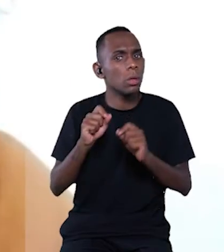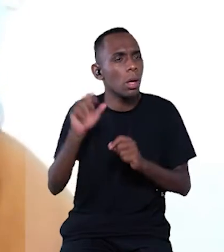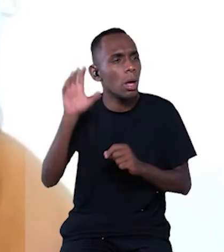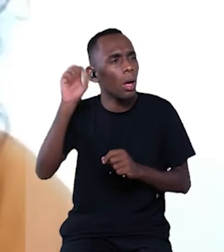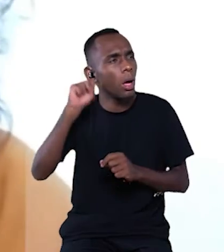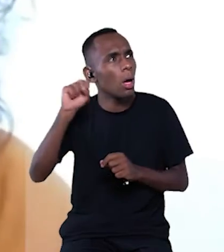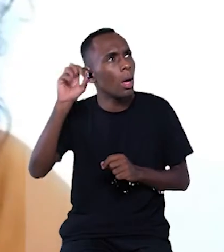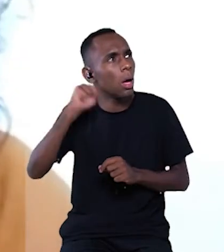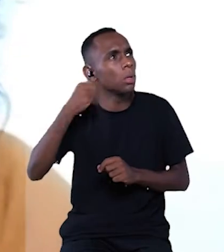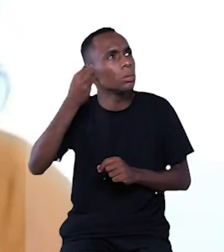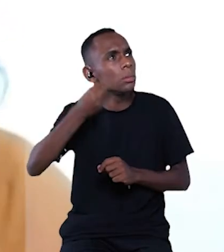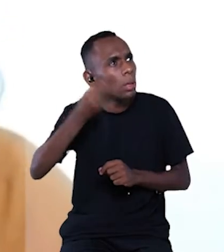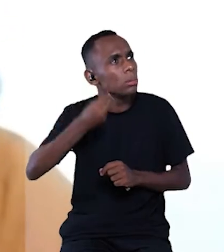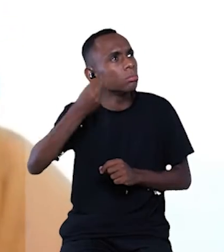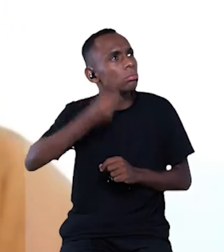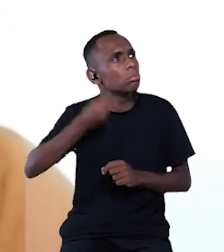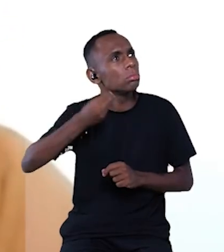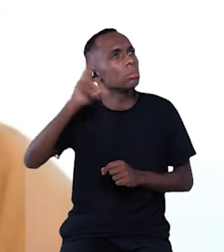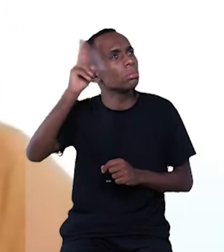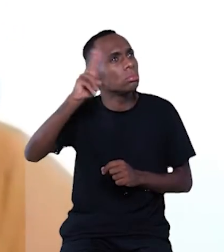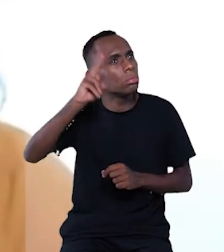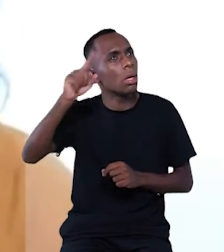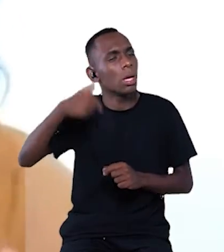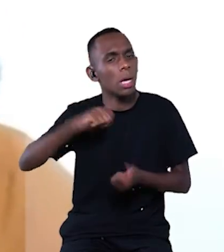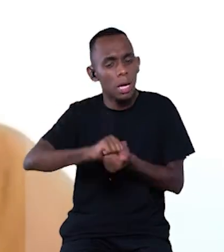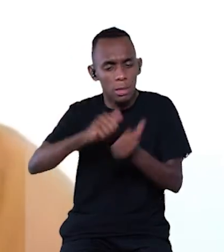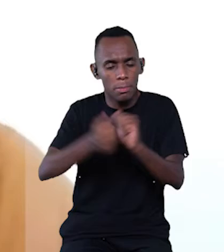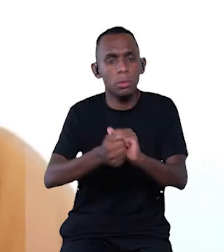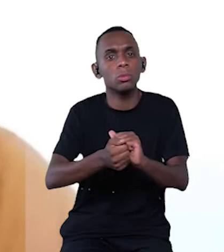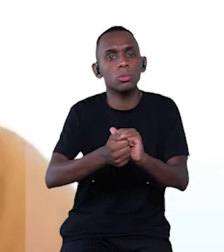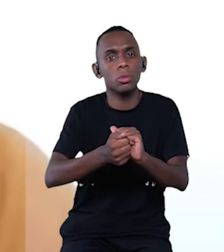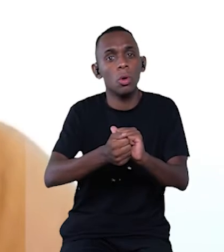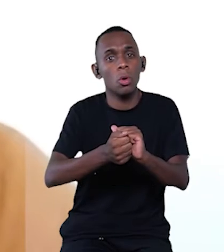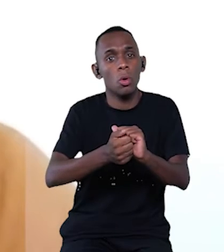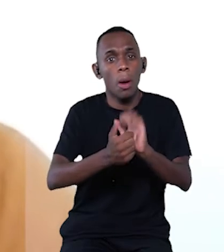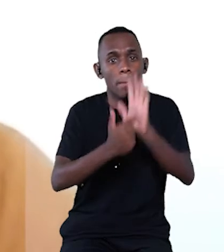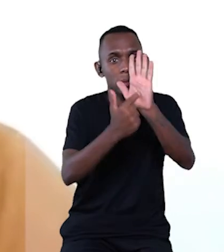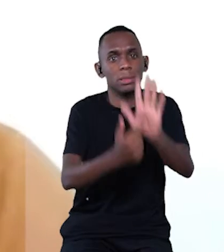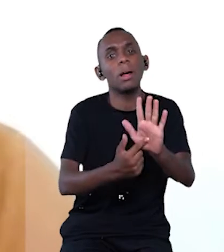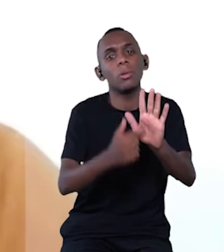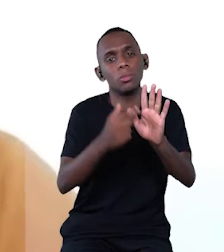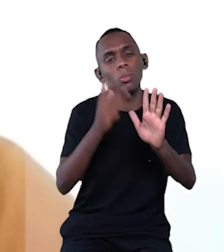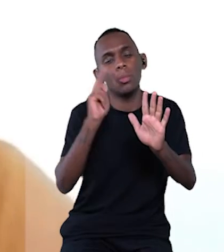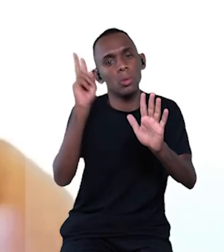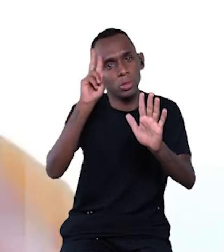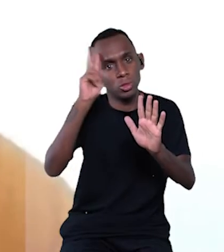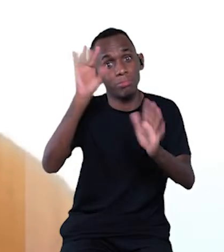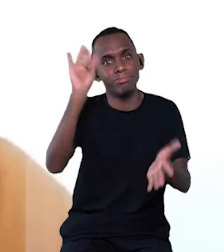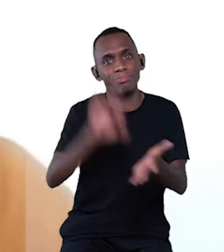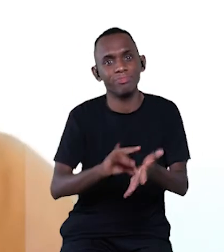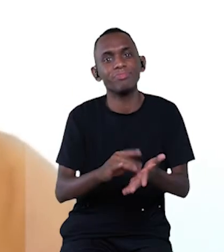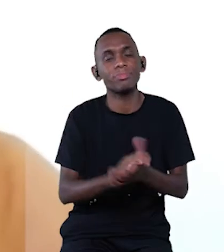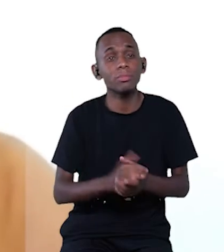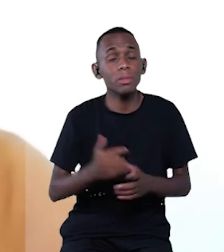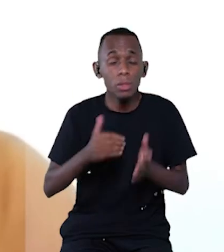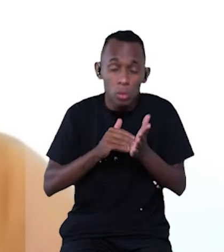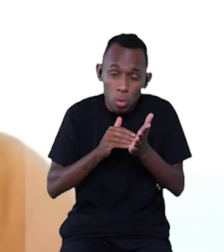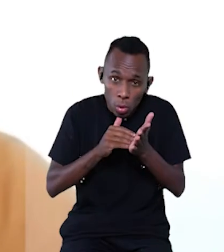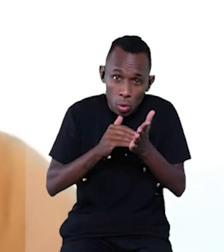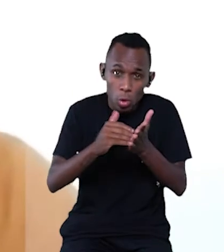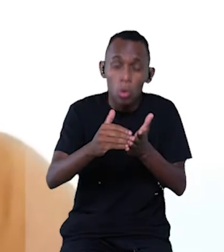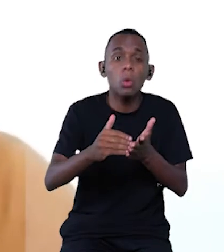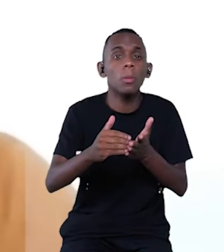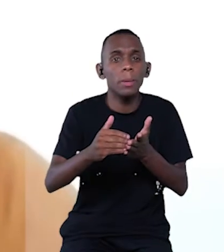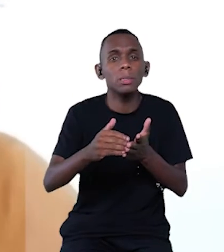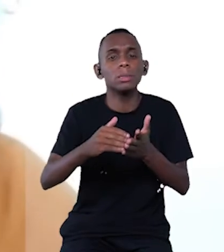essas histórias, né, essas conversas, e transformo numa história. E o início de tudo, eu comecei a